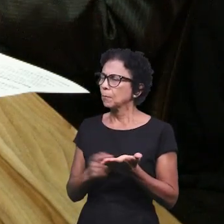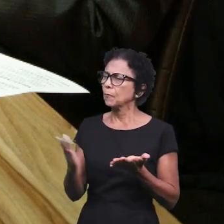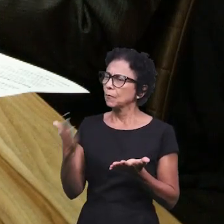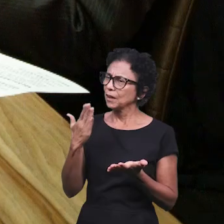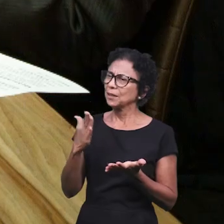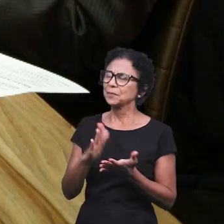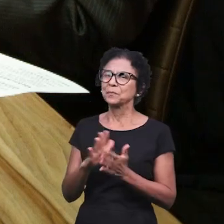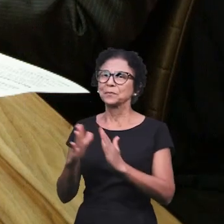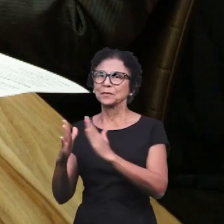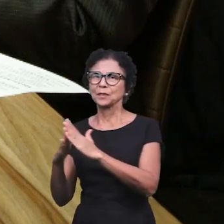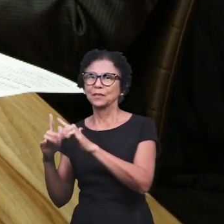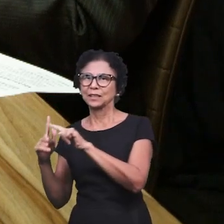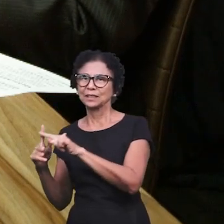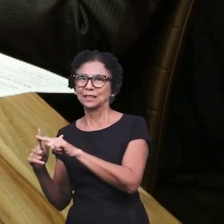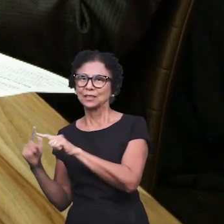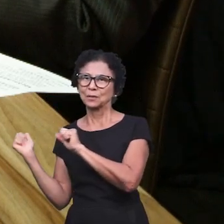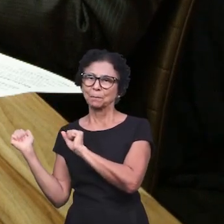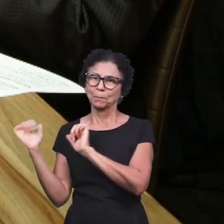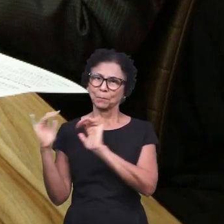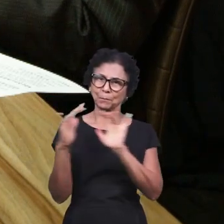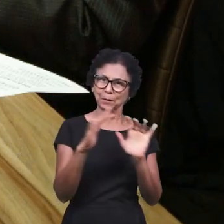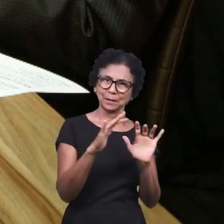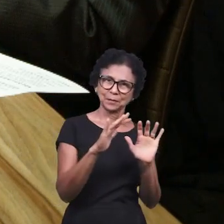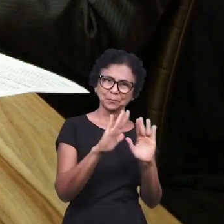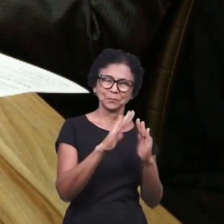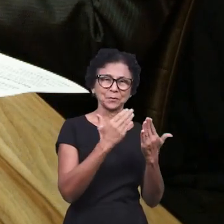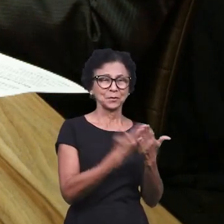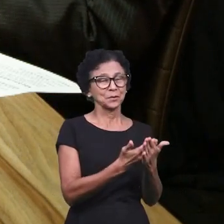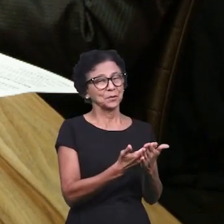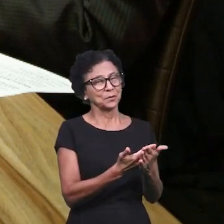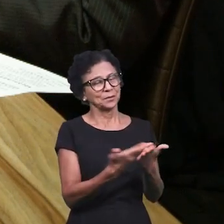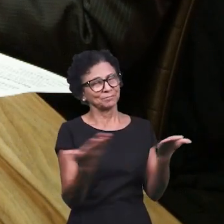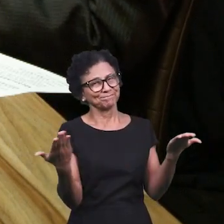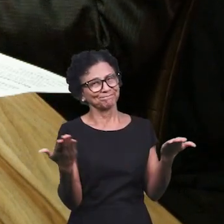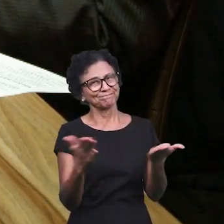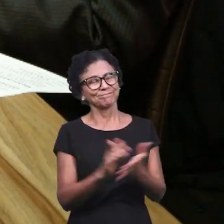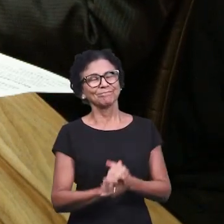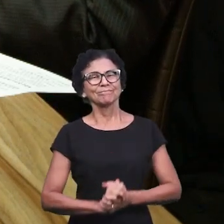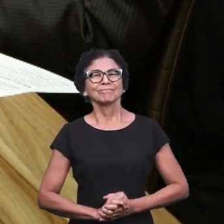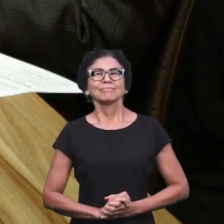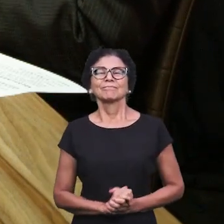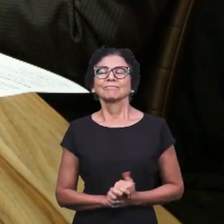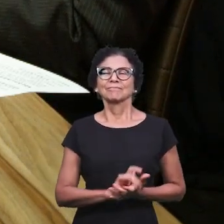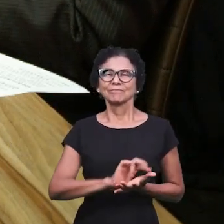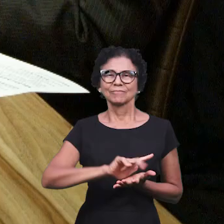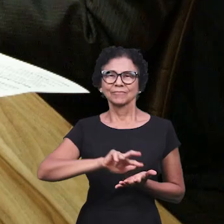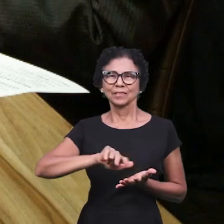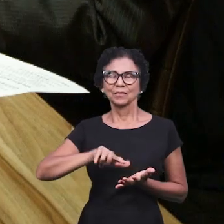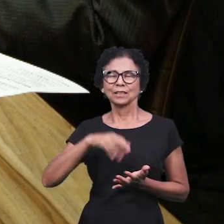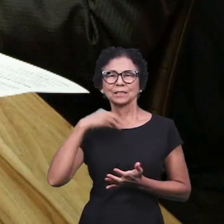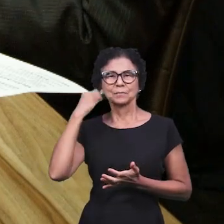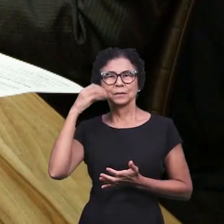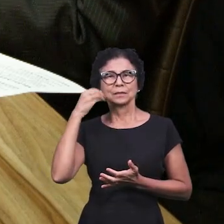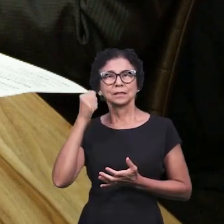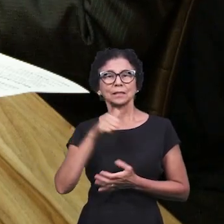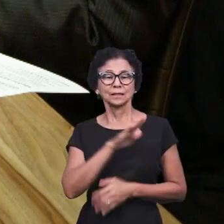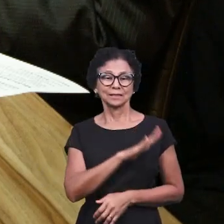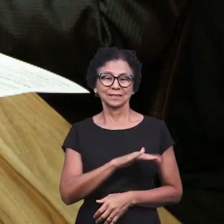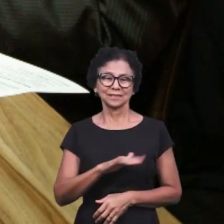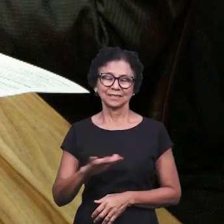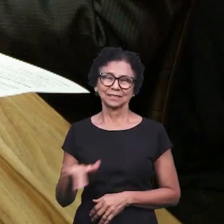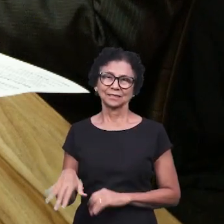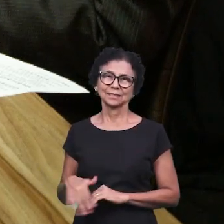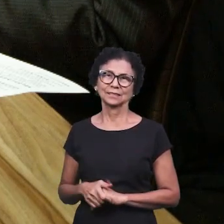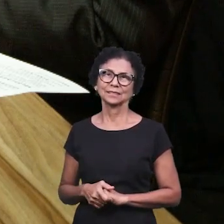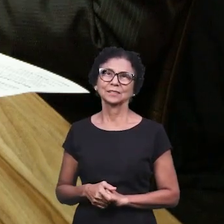a igreja ia à escola. Já participei disso também. Pois é. Então, aquilo ali foi fantástico, assim, várias experiências, várias